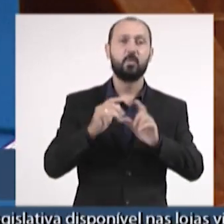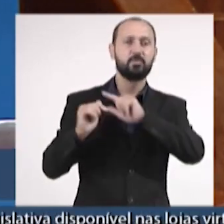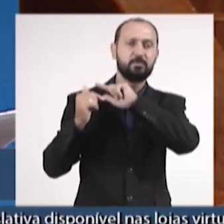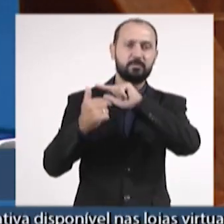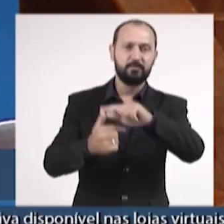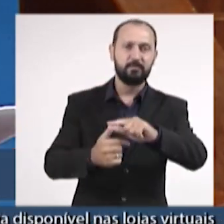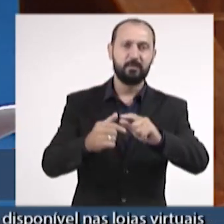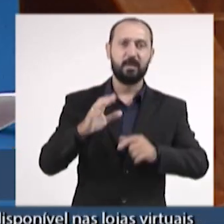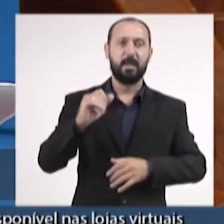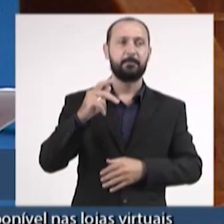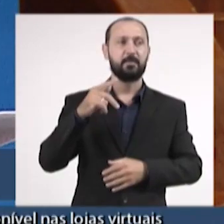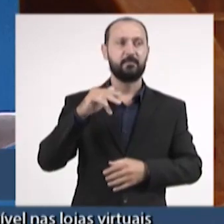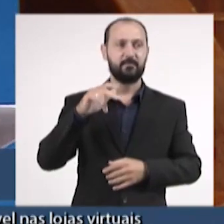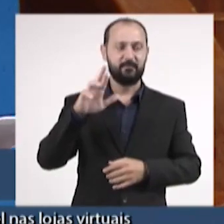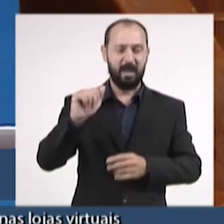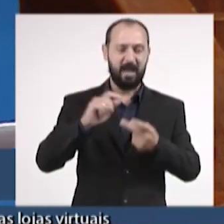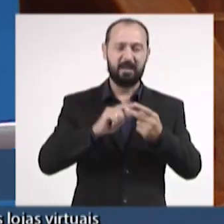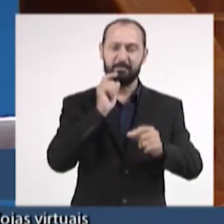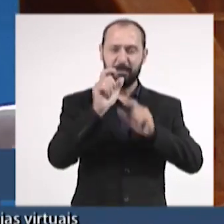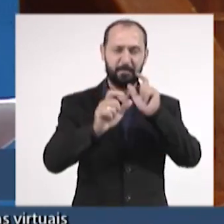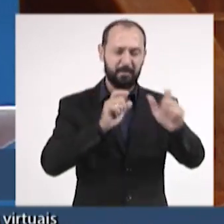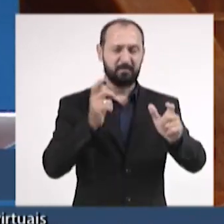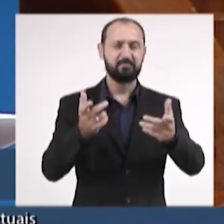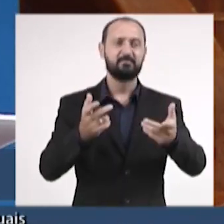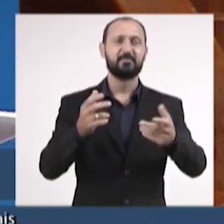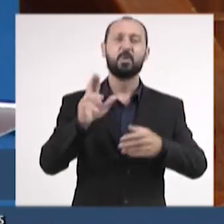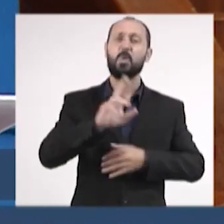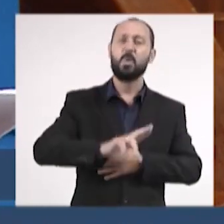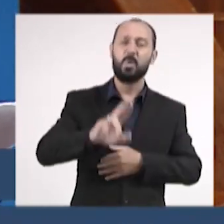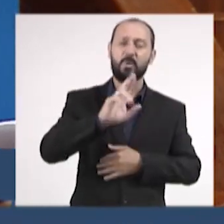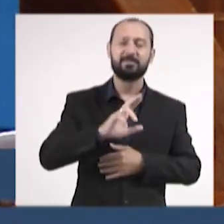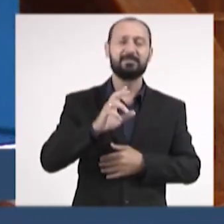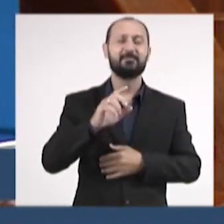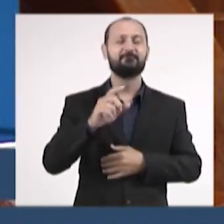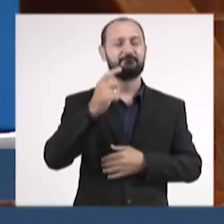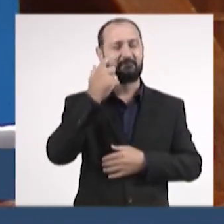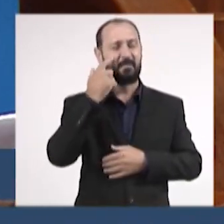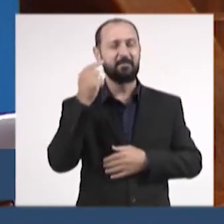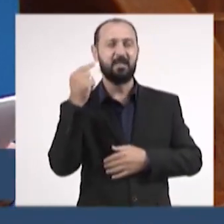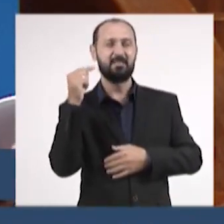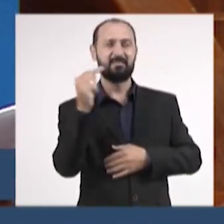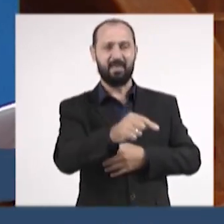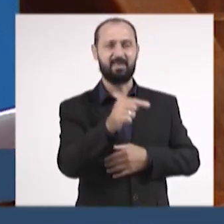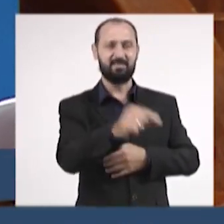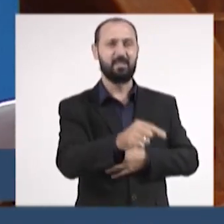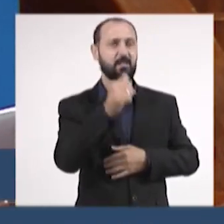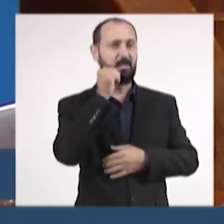Conservadia, Capivara, são algumas das palavras usadas para se referir